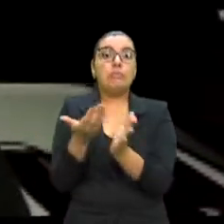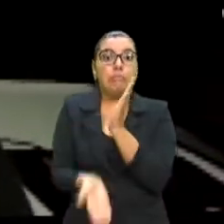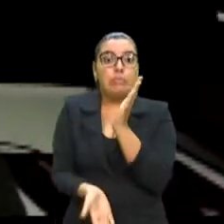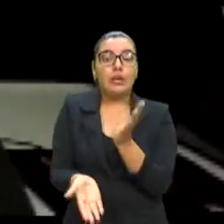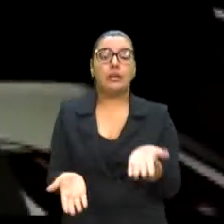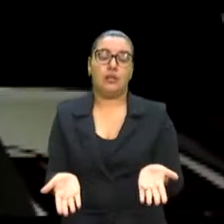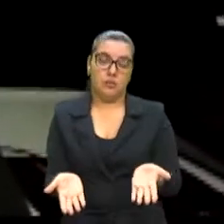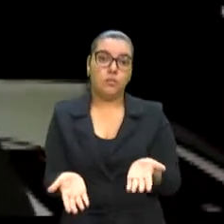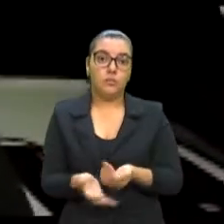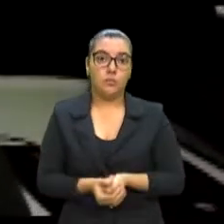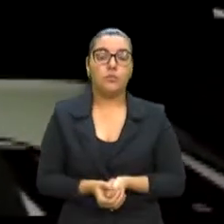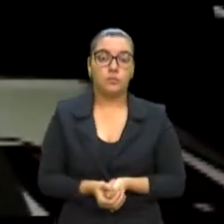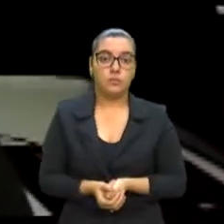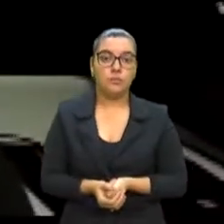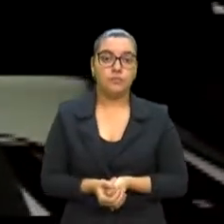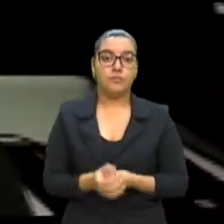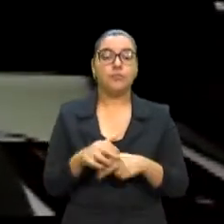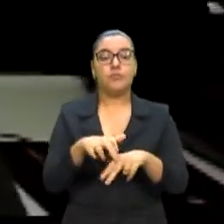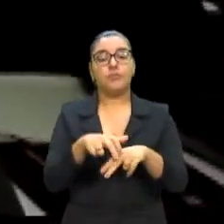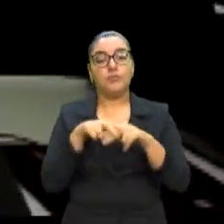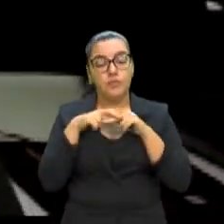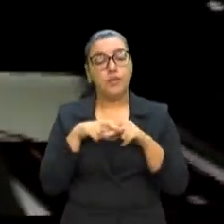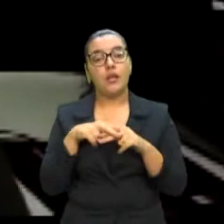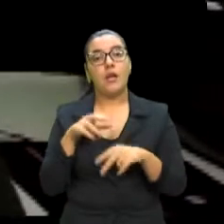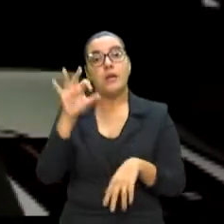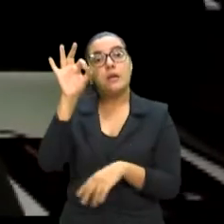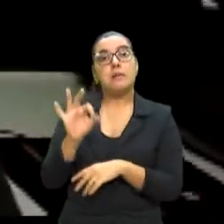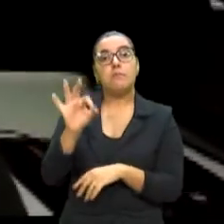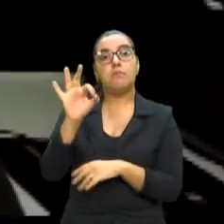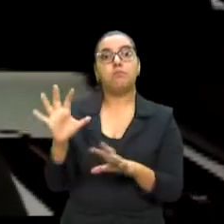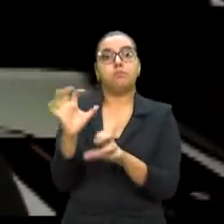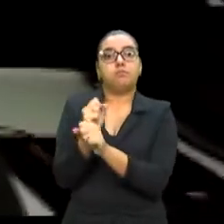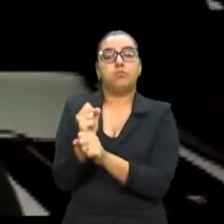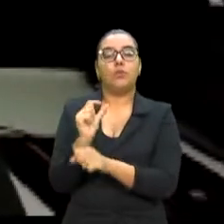da bolsa, certo? E o percentual foi de